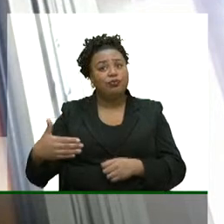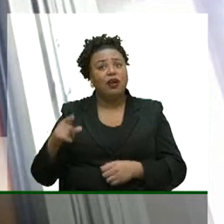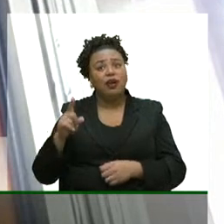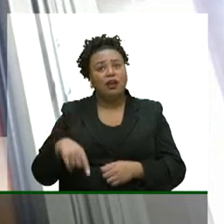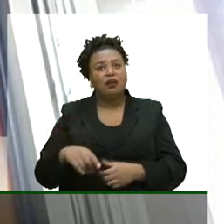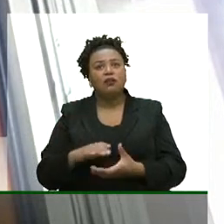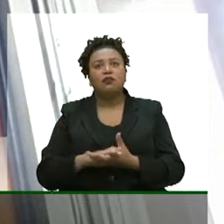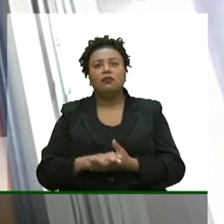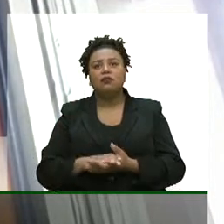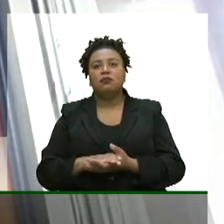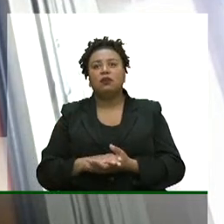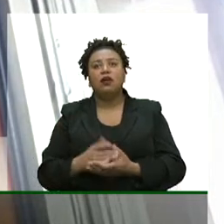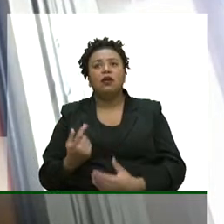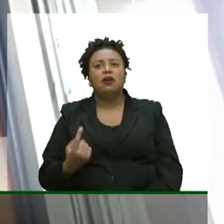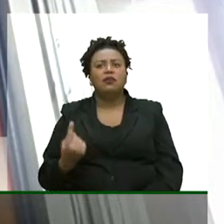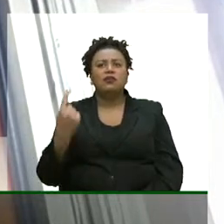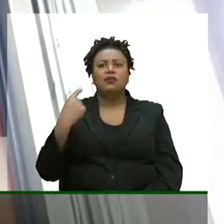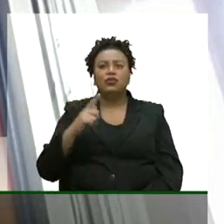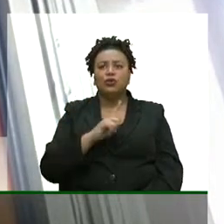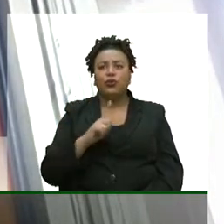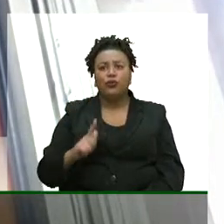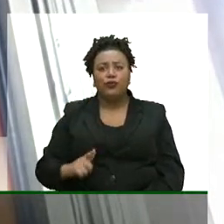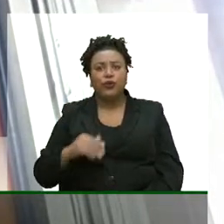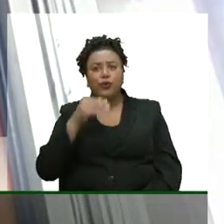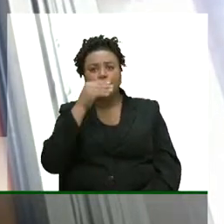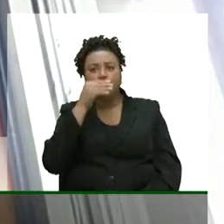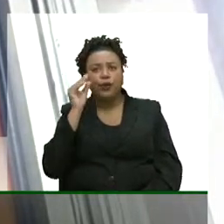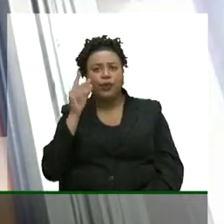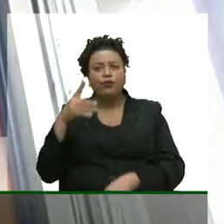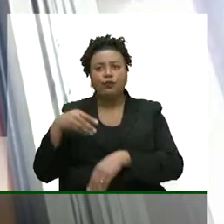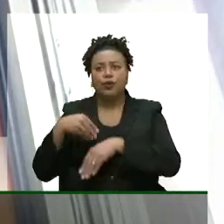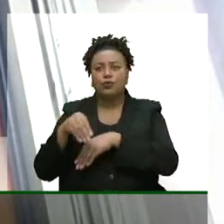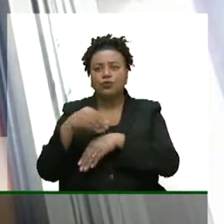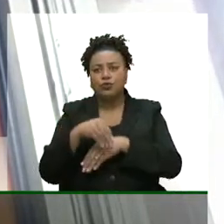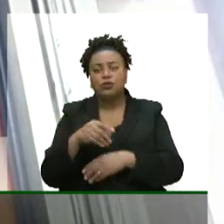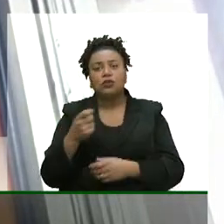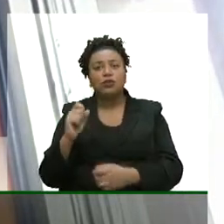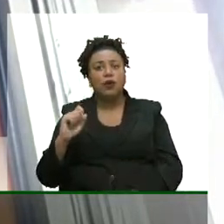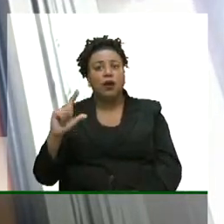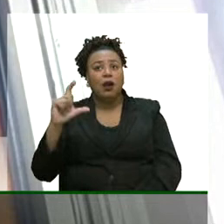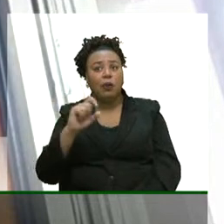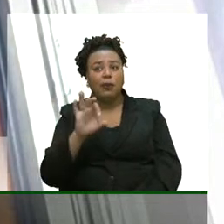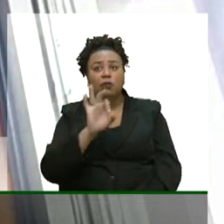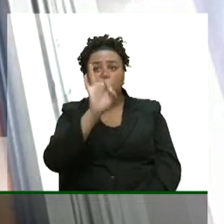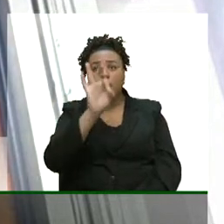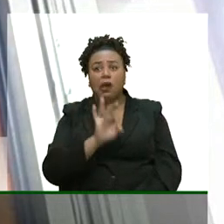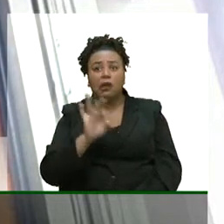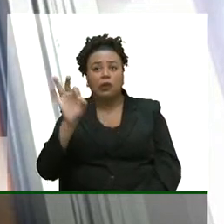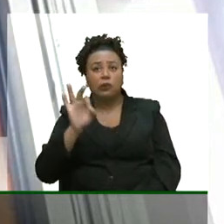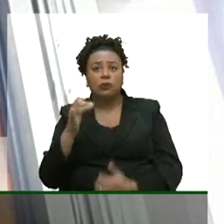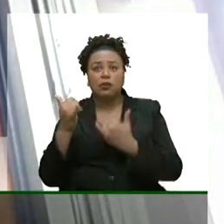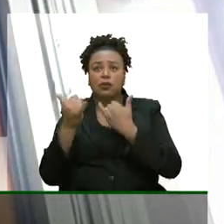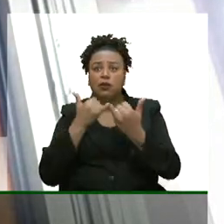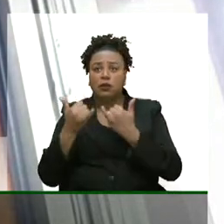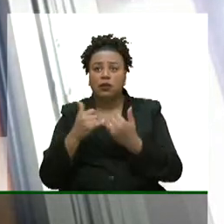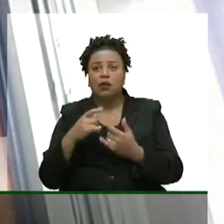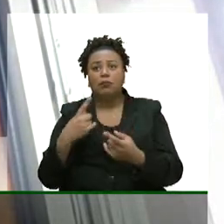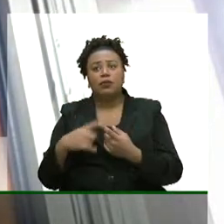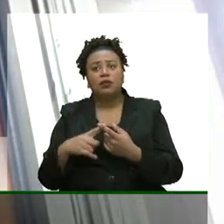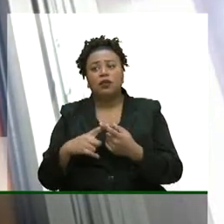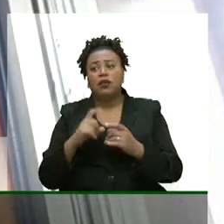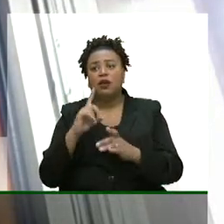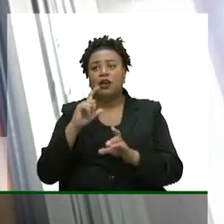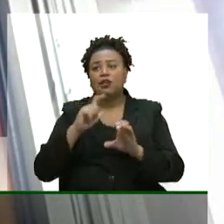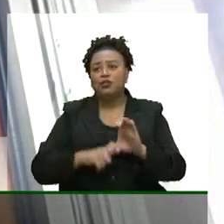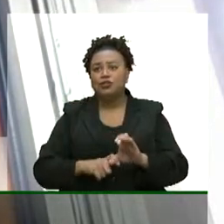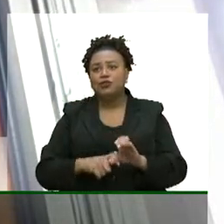lá no governo Olívio Dutra, a sugestão de aumento de alíquotas, por exemplo, porque, enfim, o déficit do